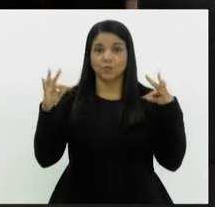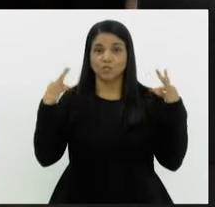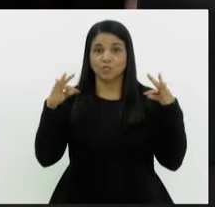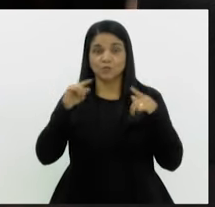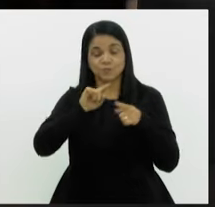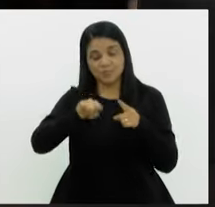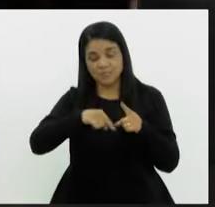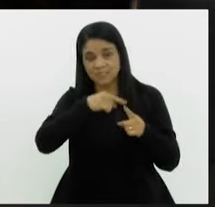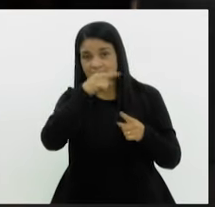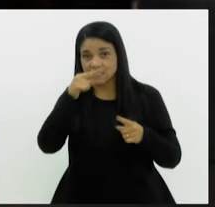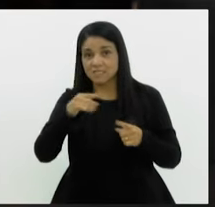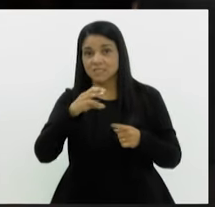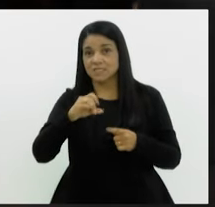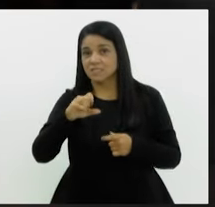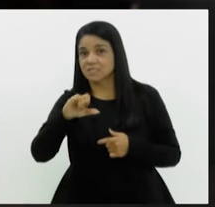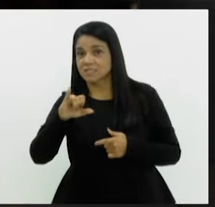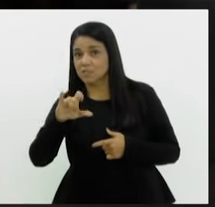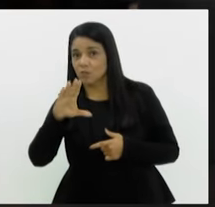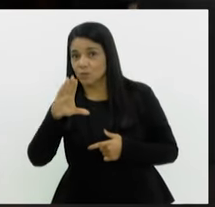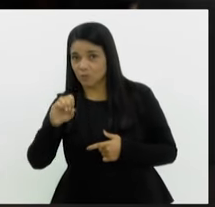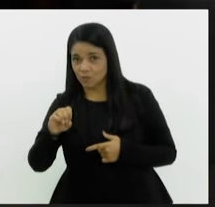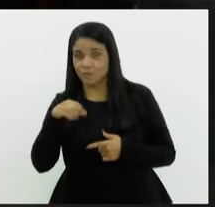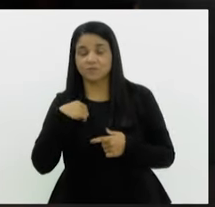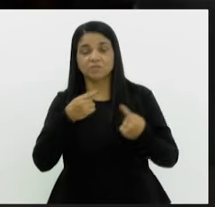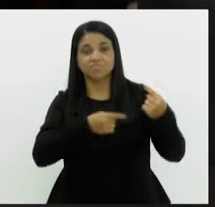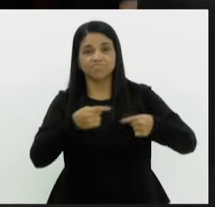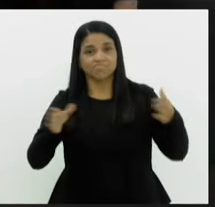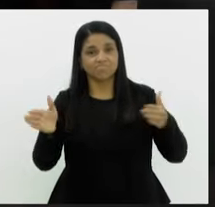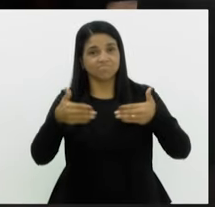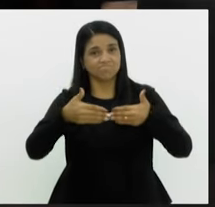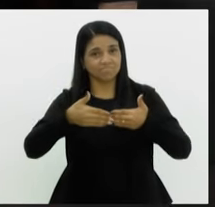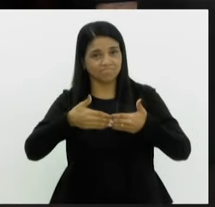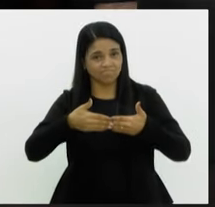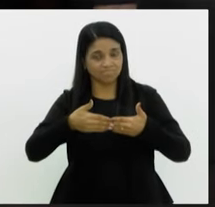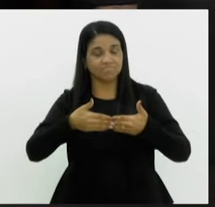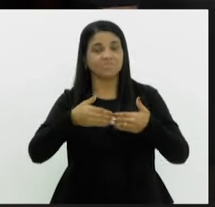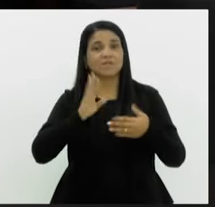Em discussão, não havendo quem queira discutir, encerrada a discussão. Em